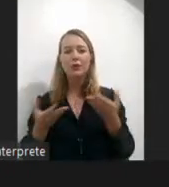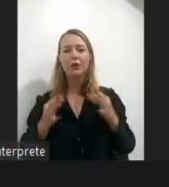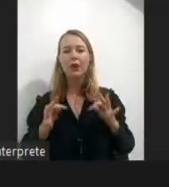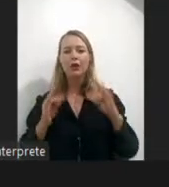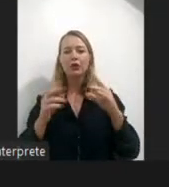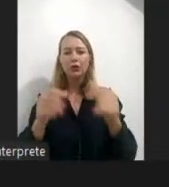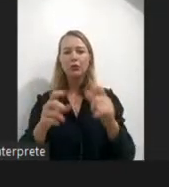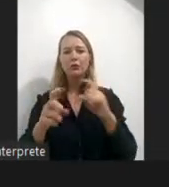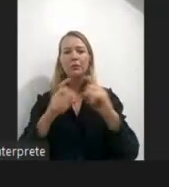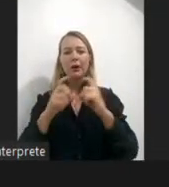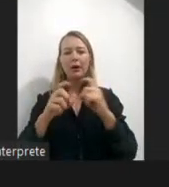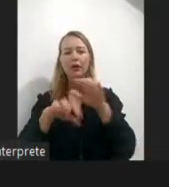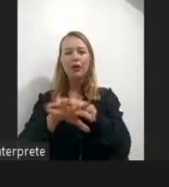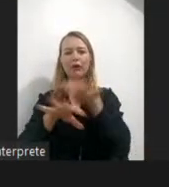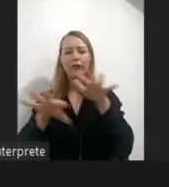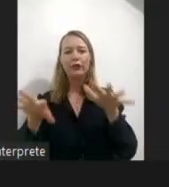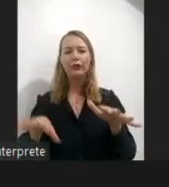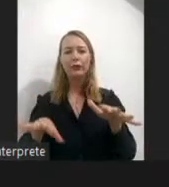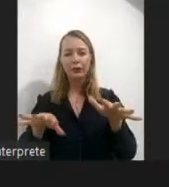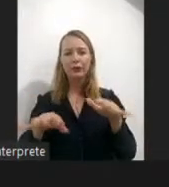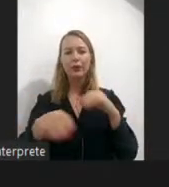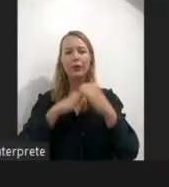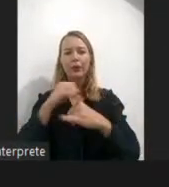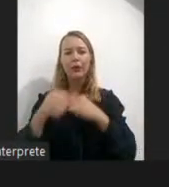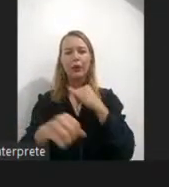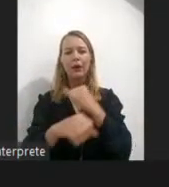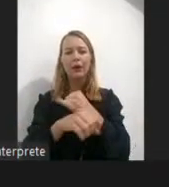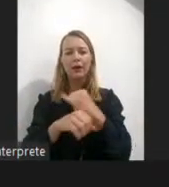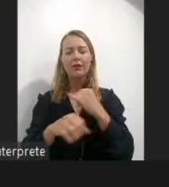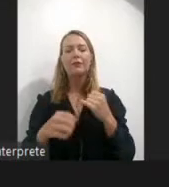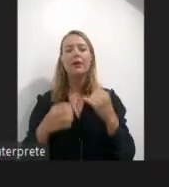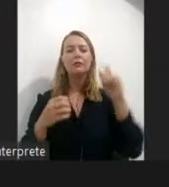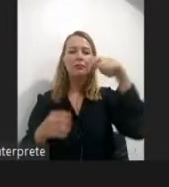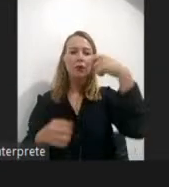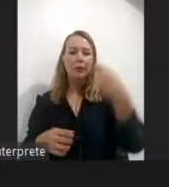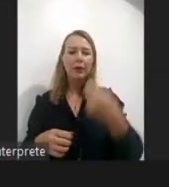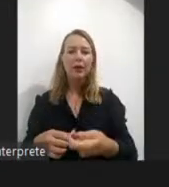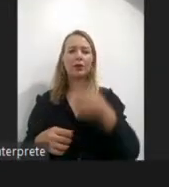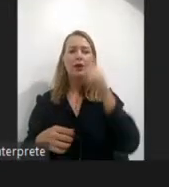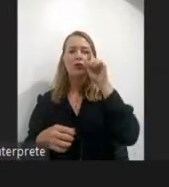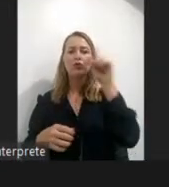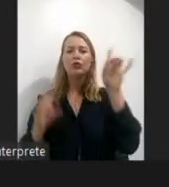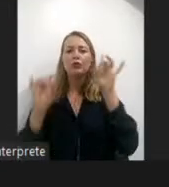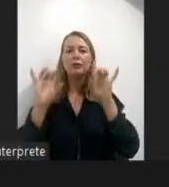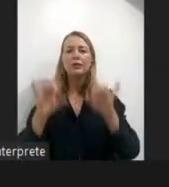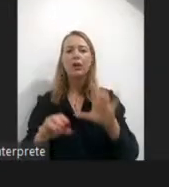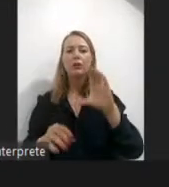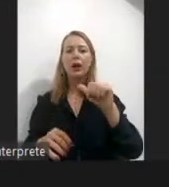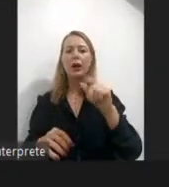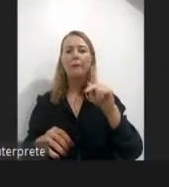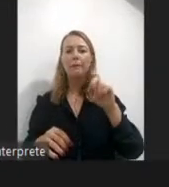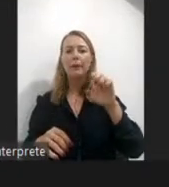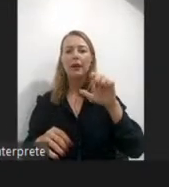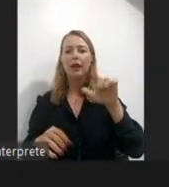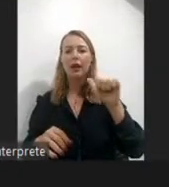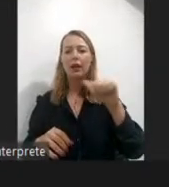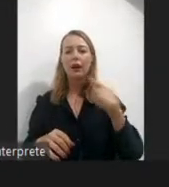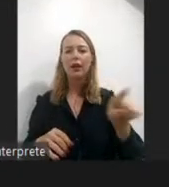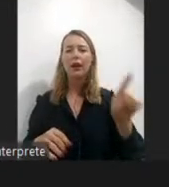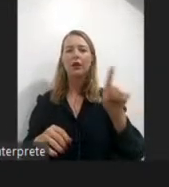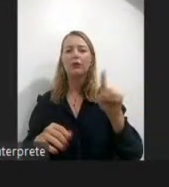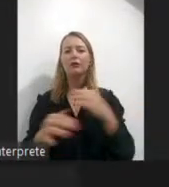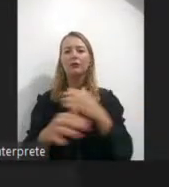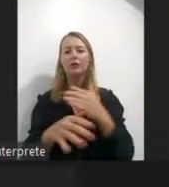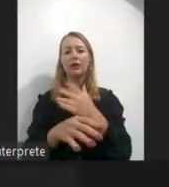virtual online para homenagem ao Dia do Capelão Municipal. E